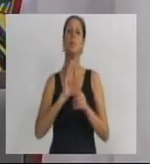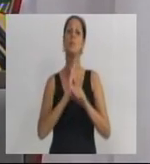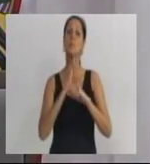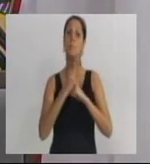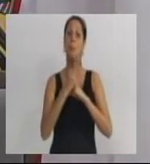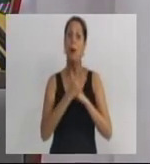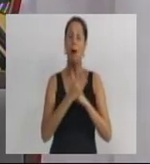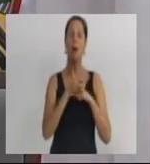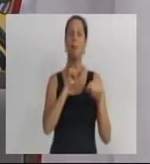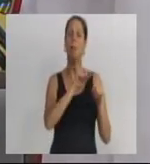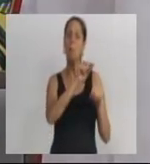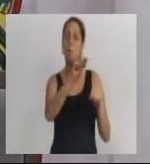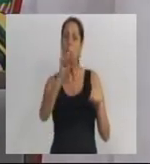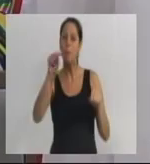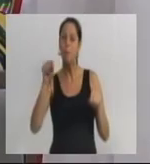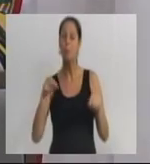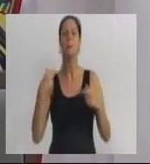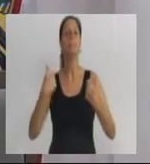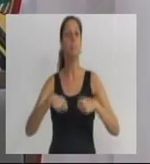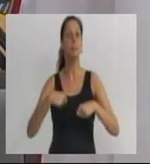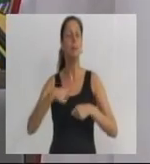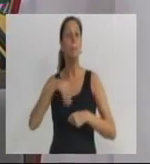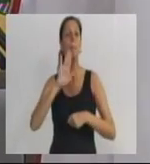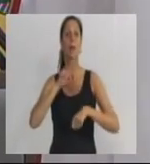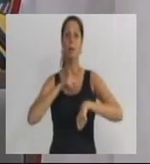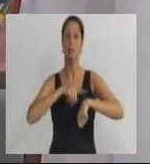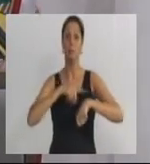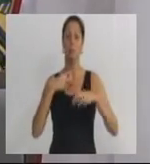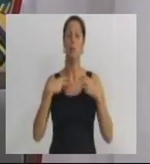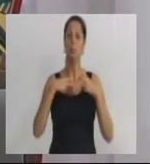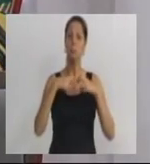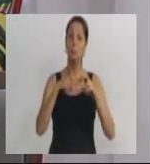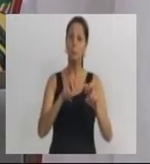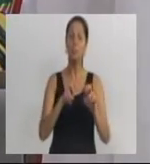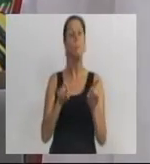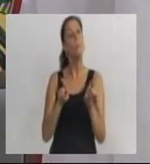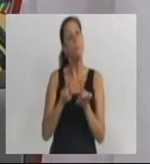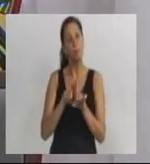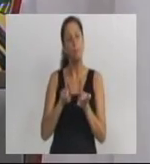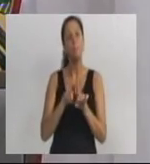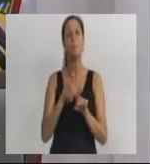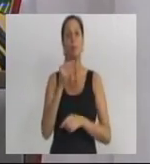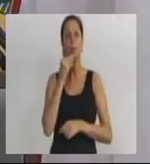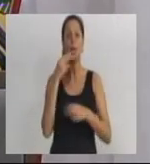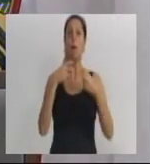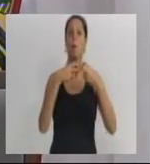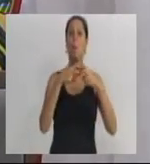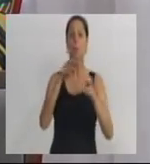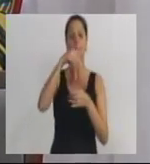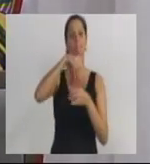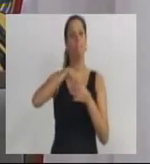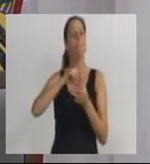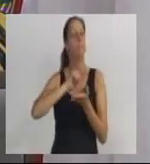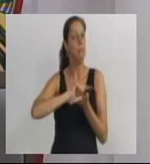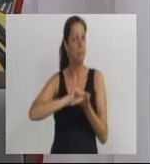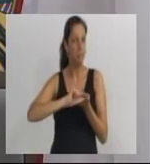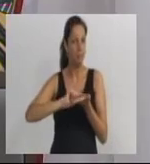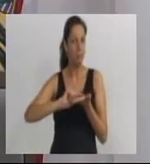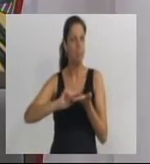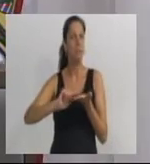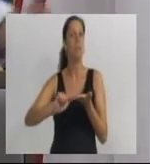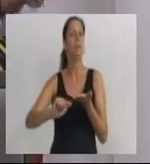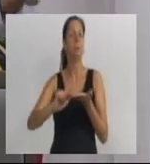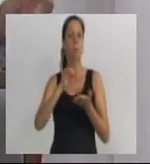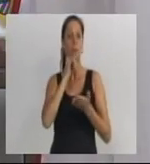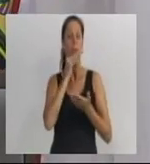ainda precisam ser atendidos, e claro, um ônibus limpo que possa sair da sua